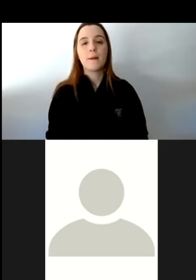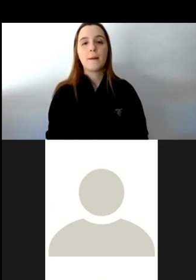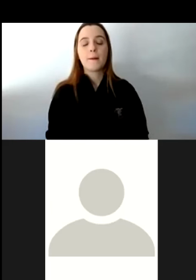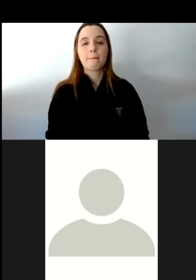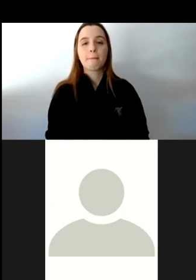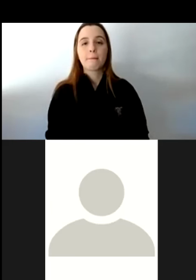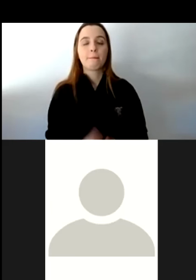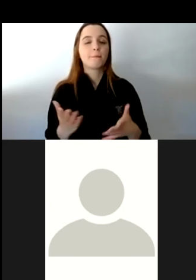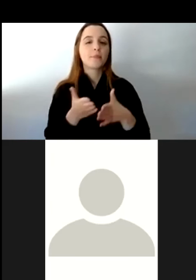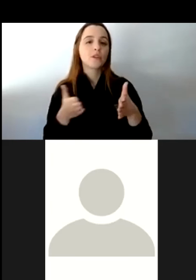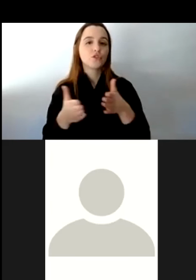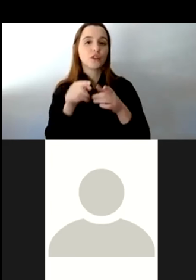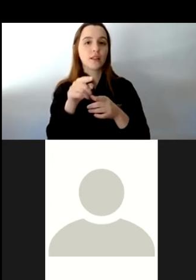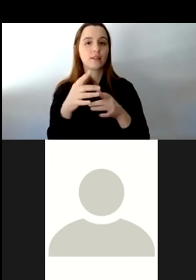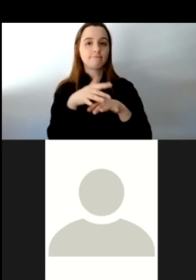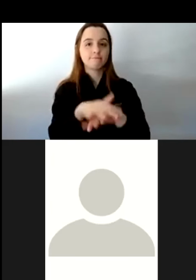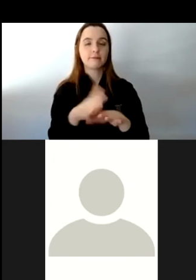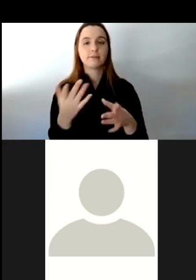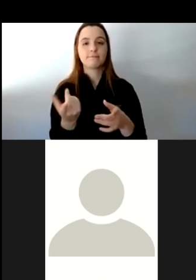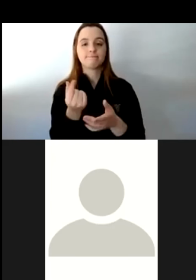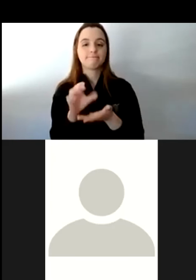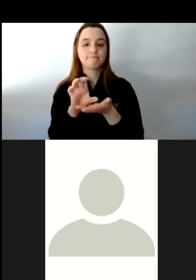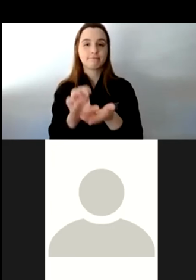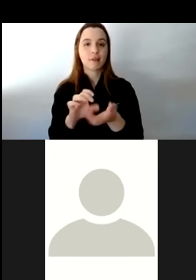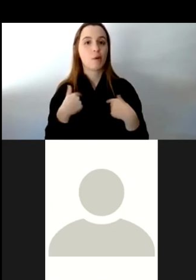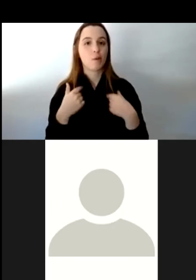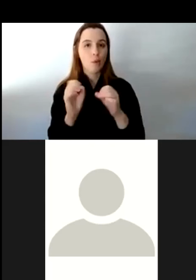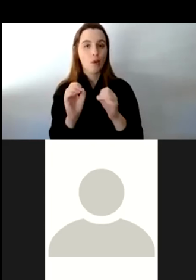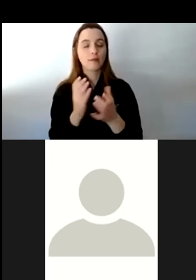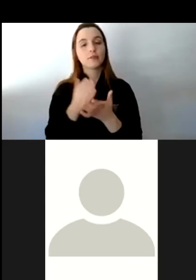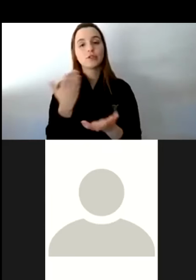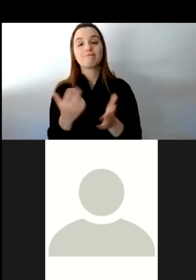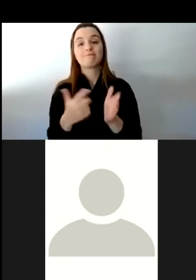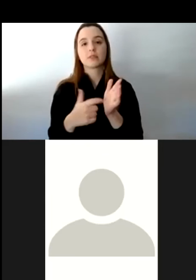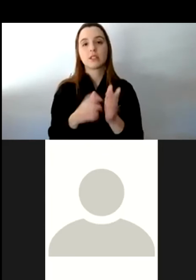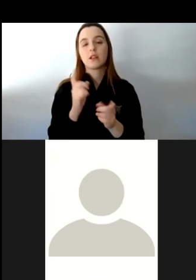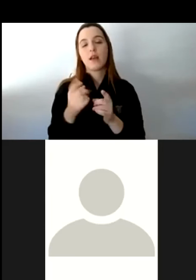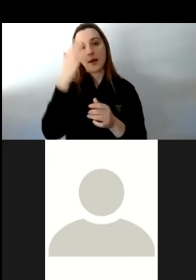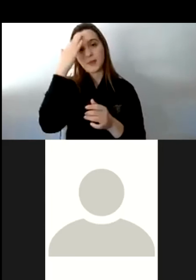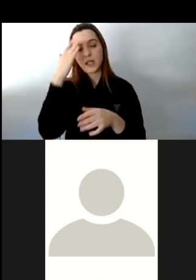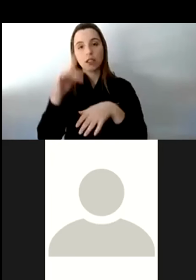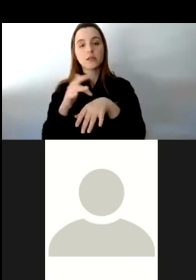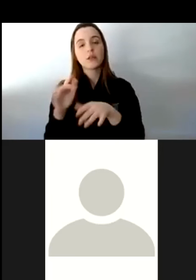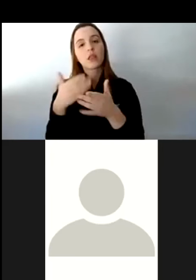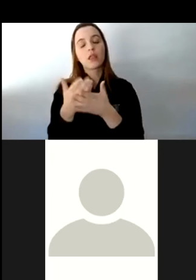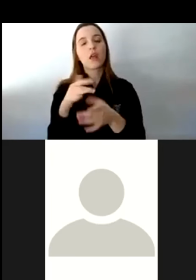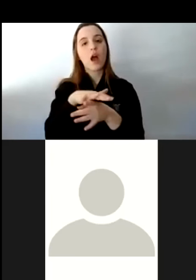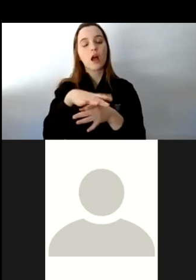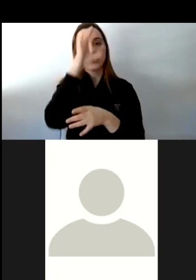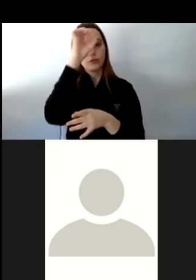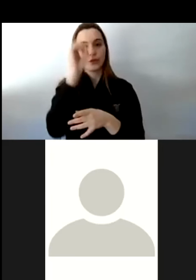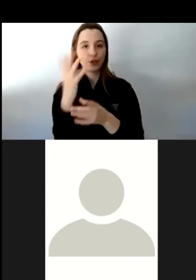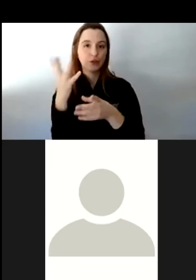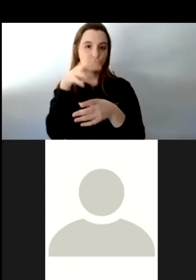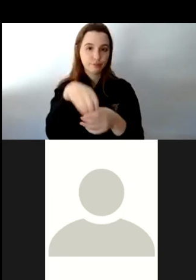Apesar desta estratégia integrada não ter financiamento próprio e contar só com a capacidade de sensibilização das áreas governativas